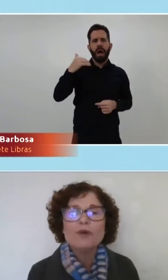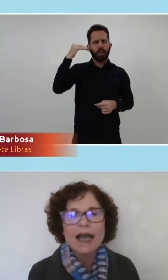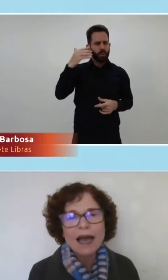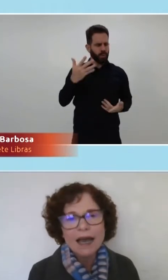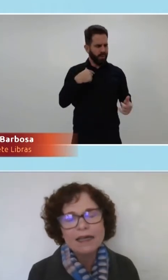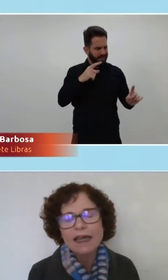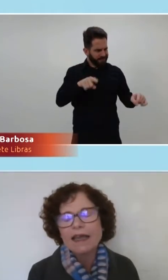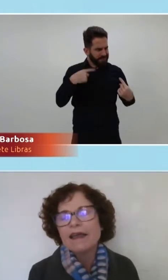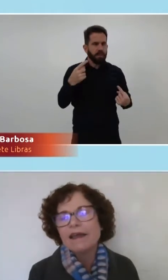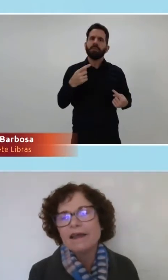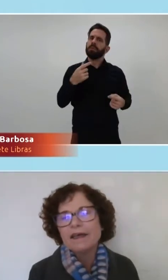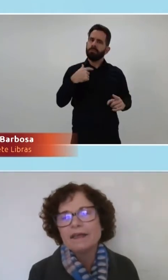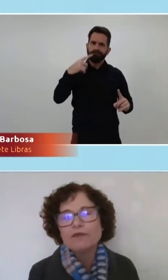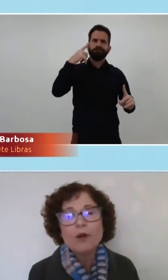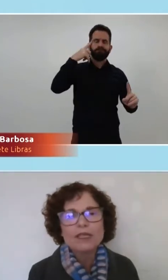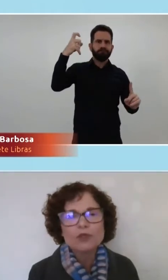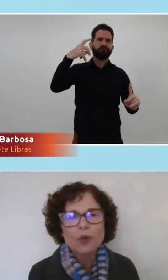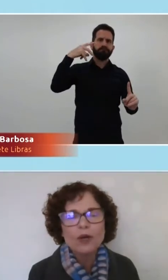divulgar